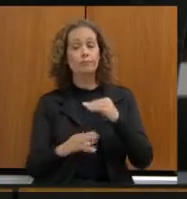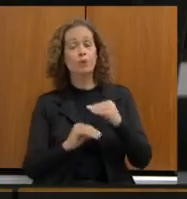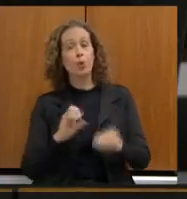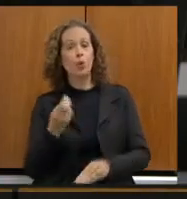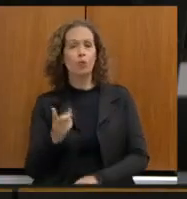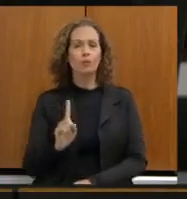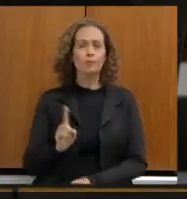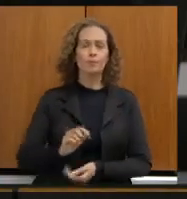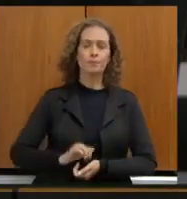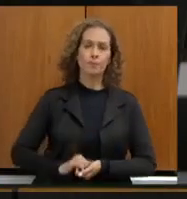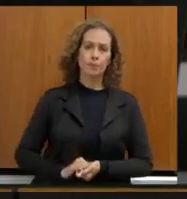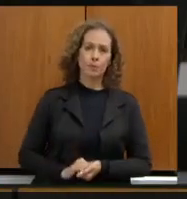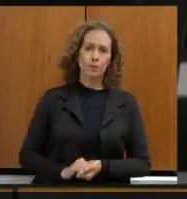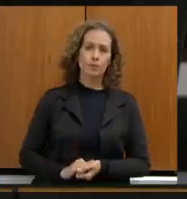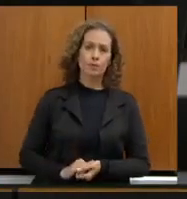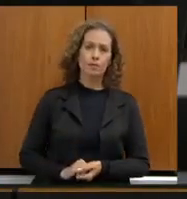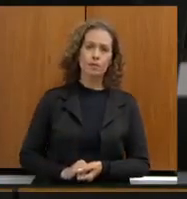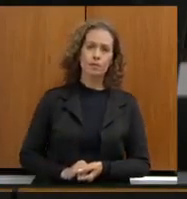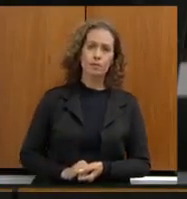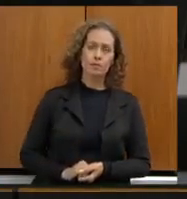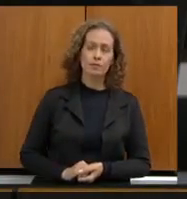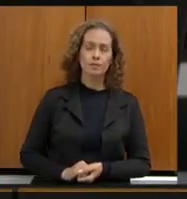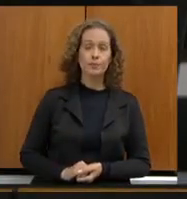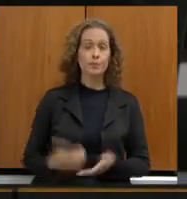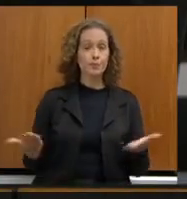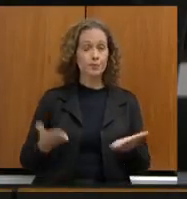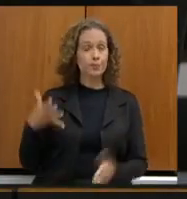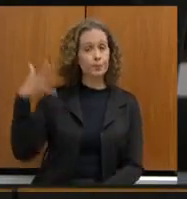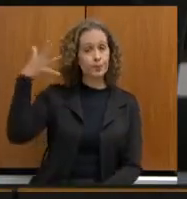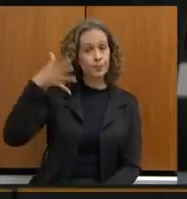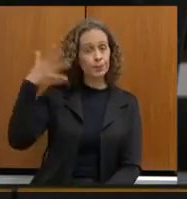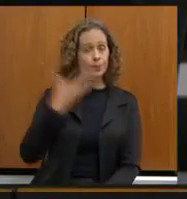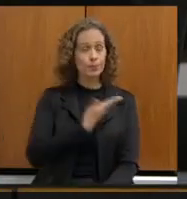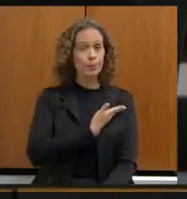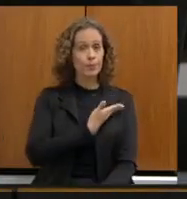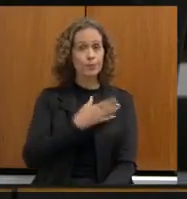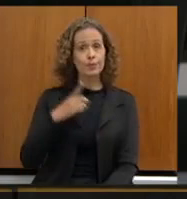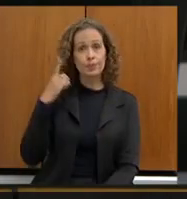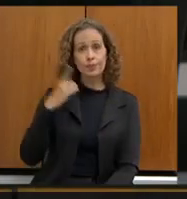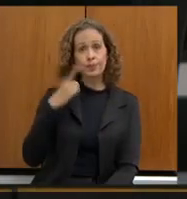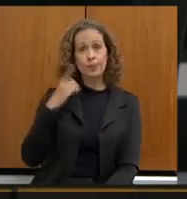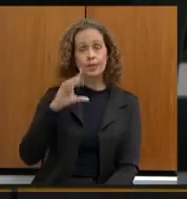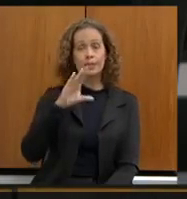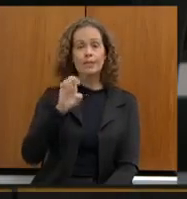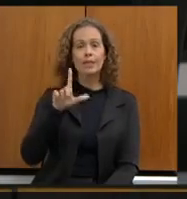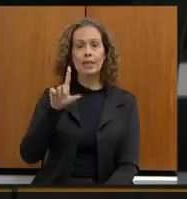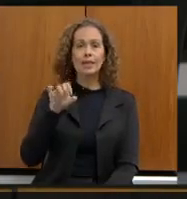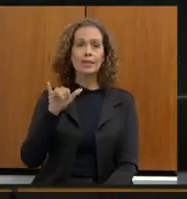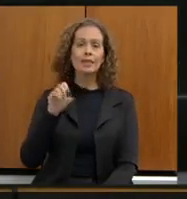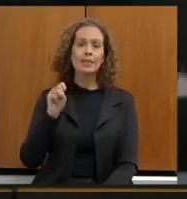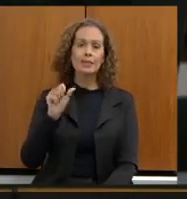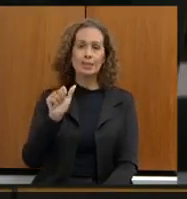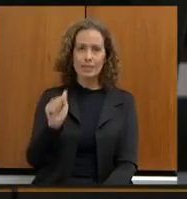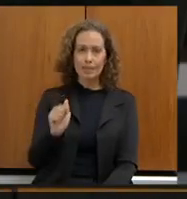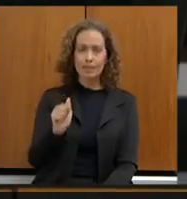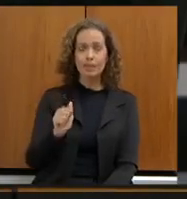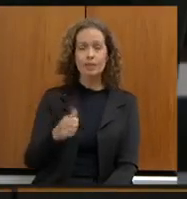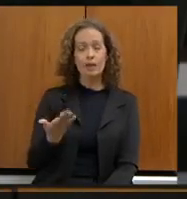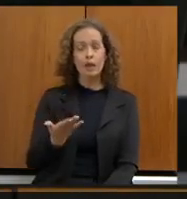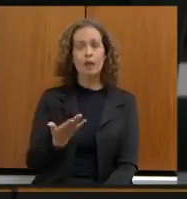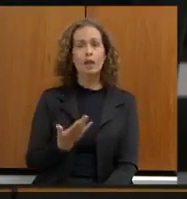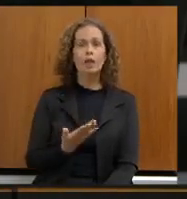não e passamos a palavra nos colega deputada serys laviola para suas intervenções